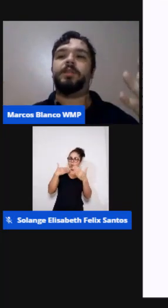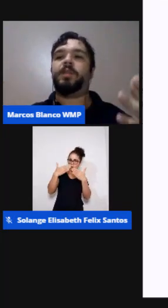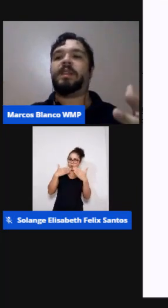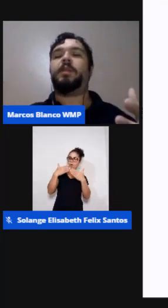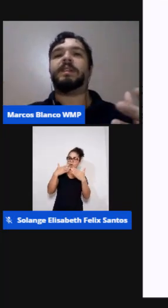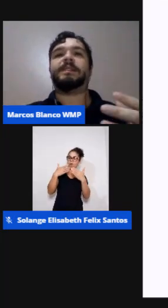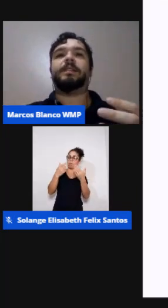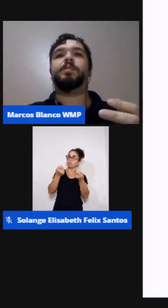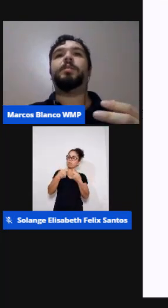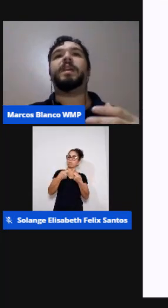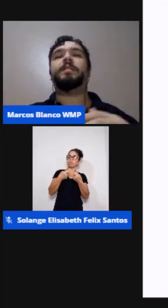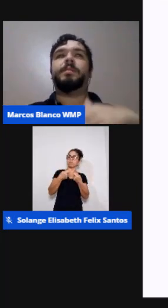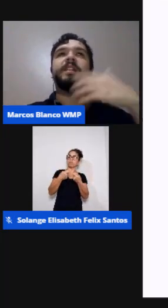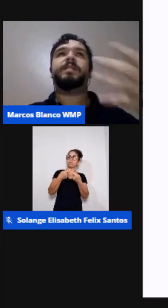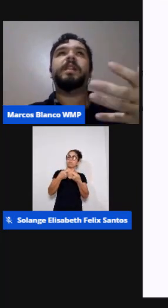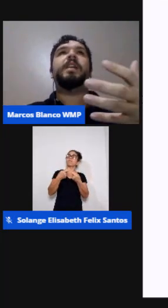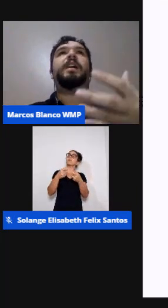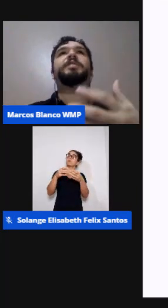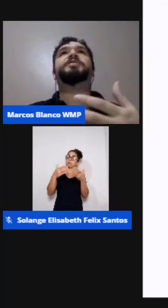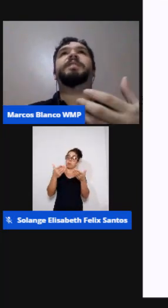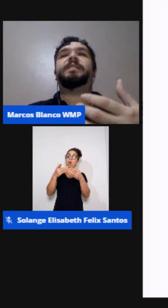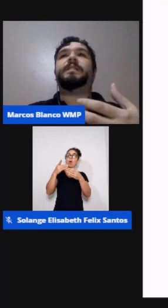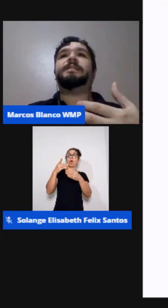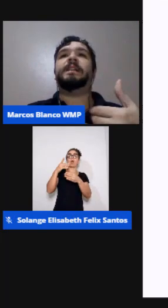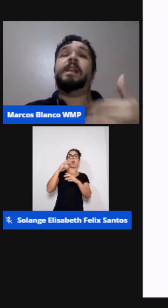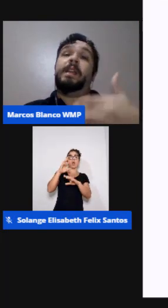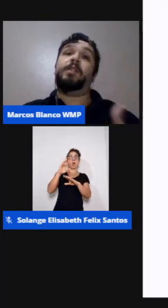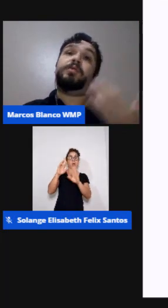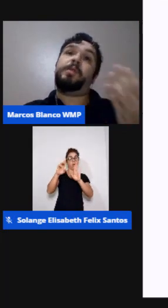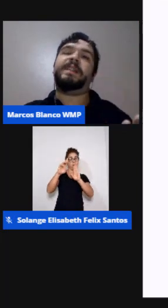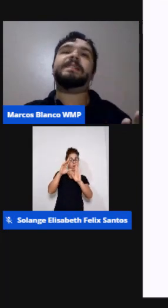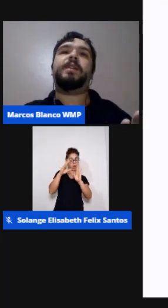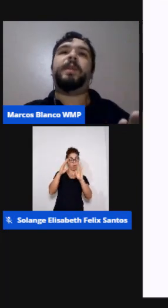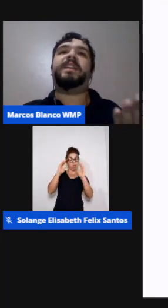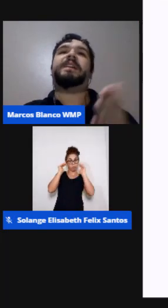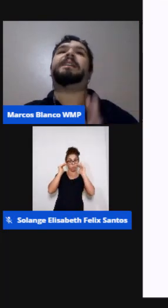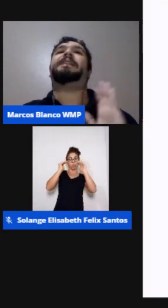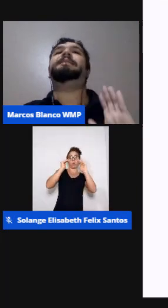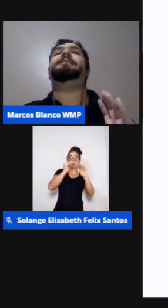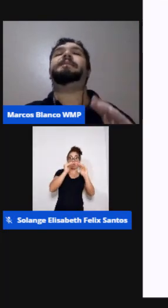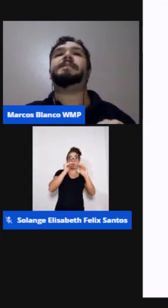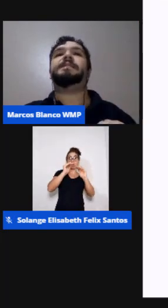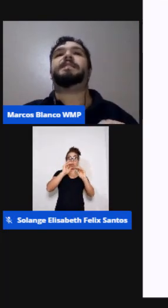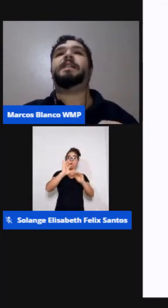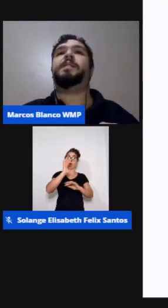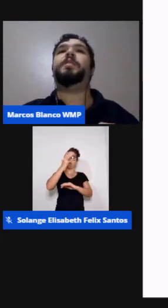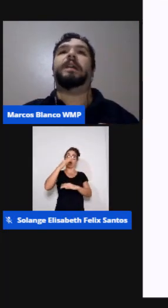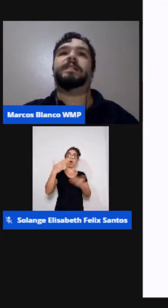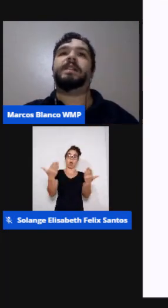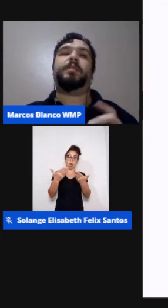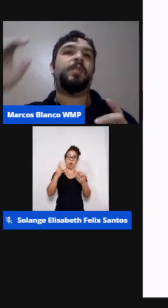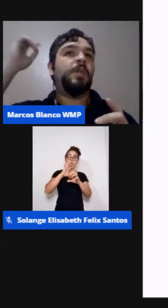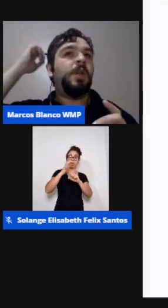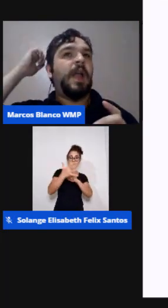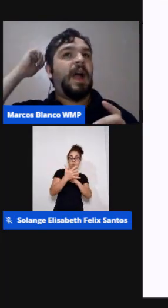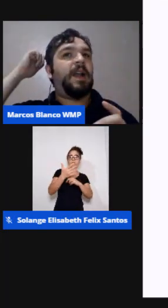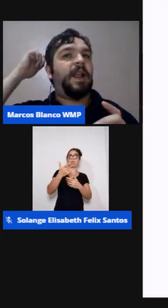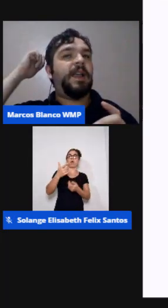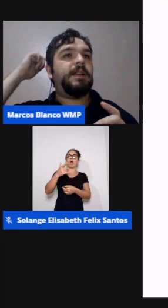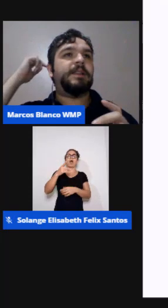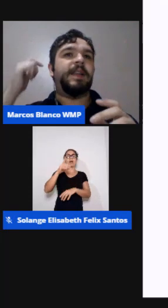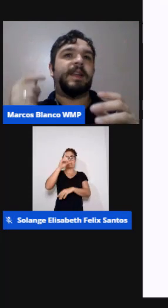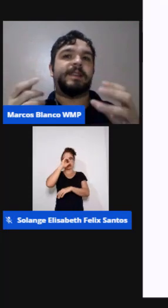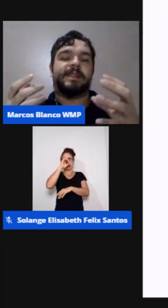claro, respeitando o que está acontecendo no momento, mas a gente tenta fazer. Eu estou presencialmente a cada 15 dias em Campo Grande, né, porque